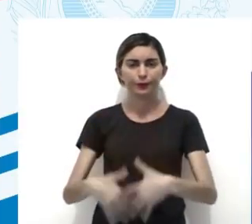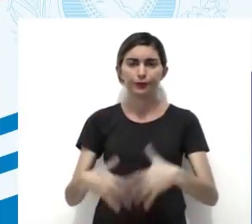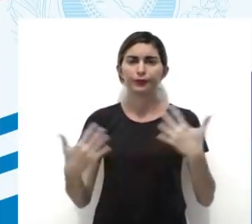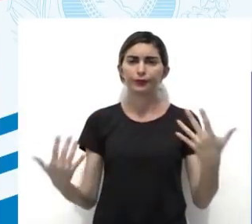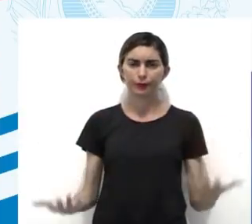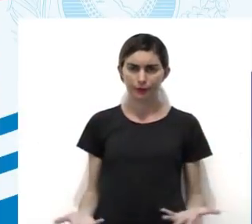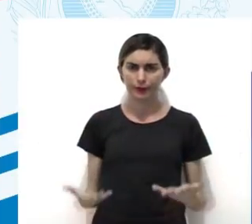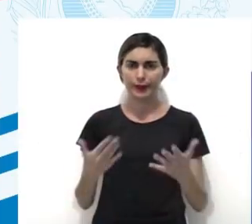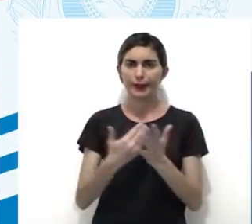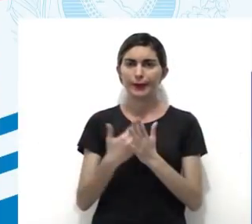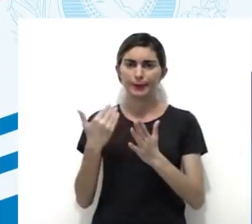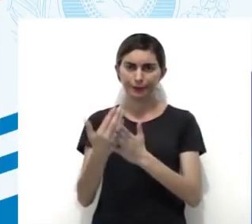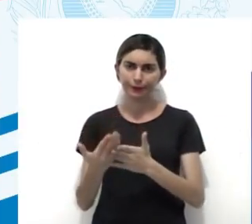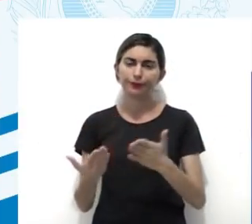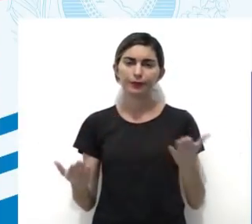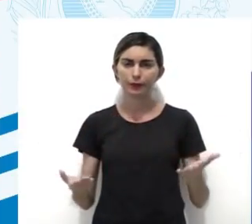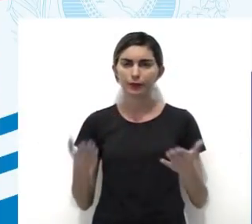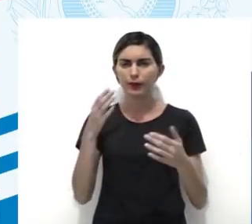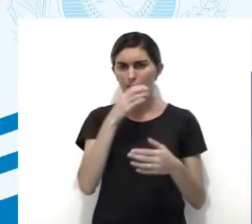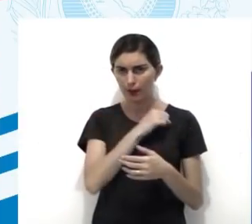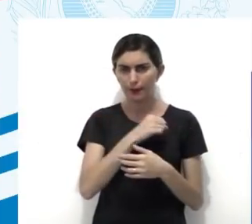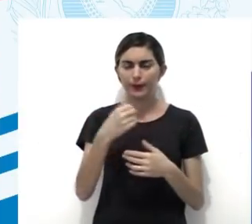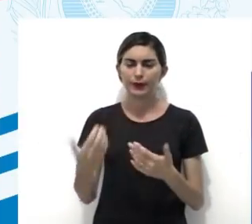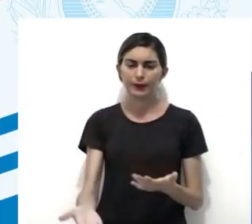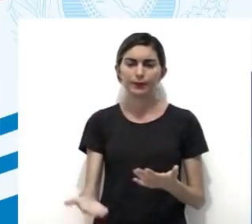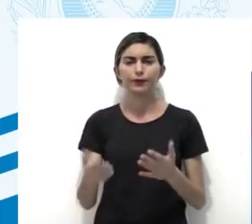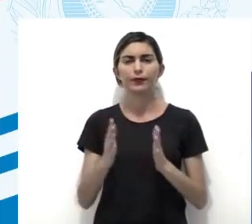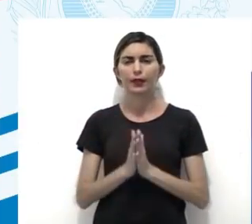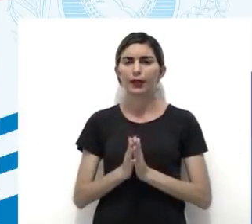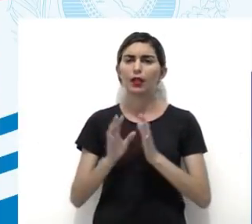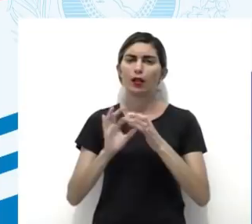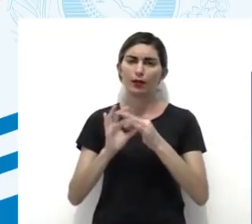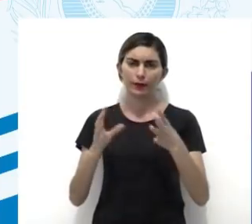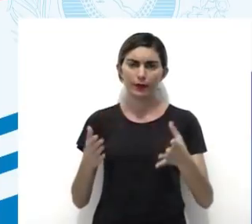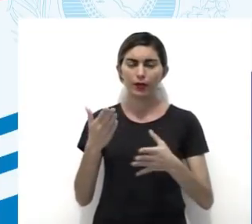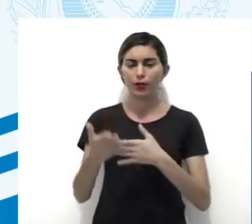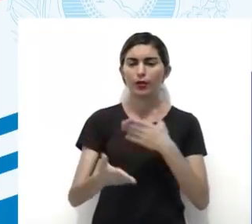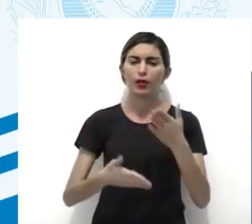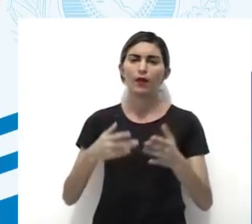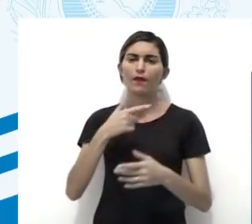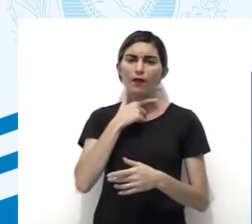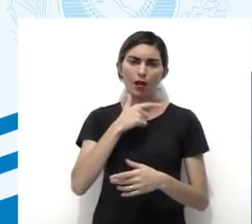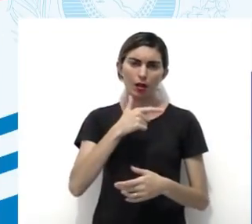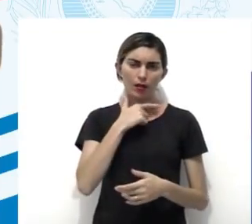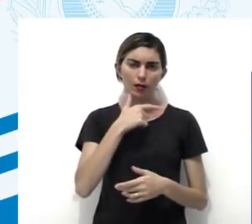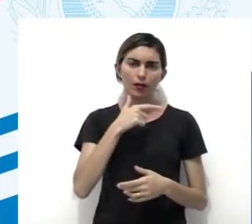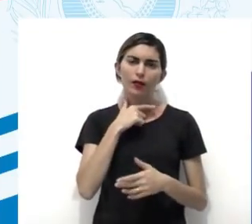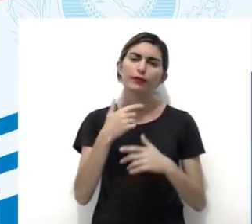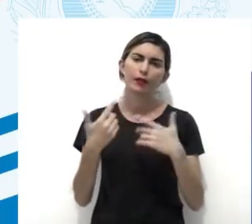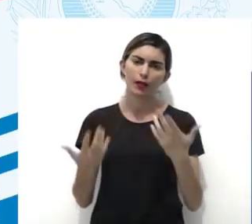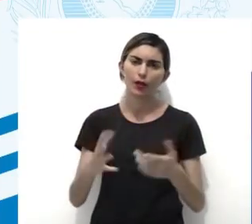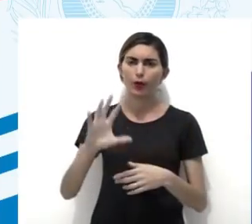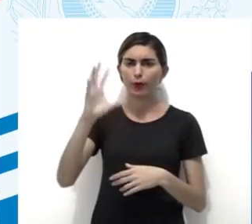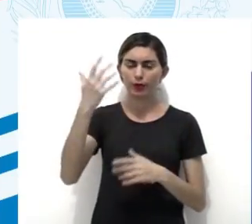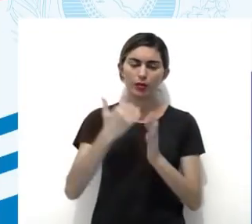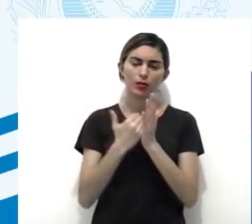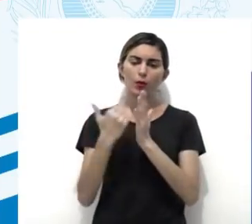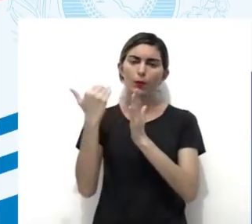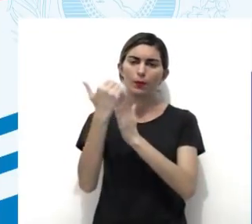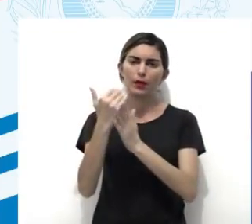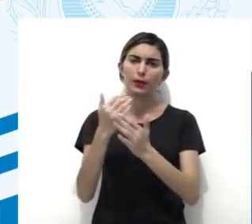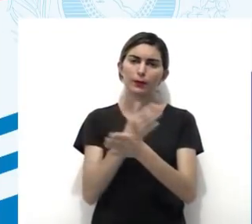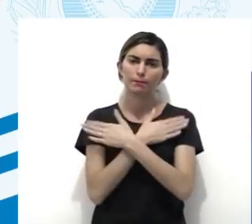forma mais eficaz, mais eficiente, disponibiliza essas vagas, então vai haver um aumento